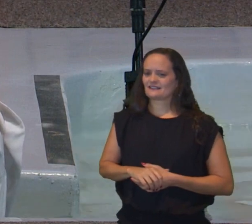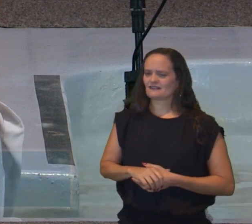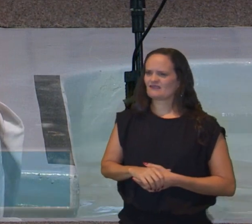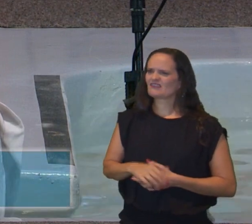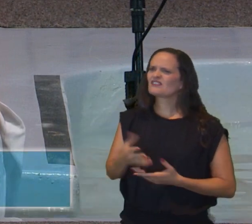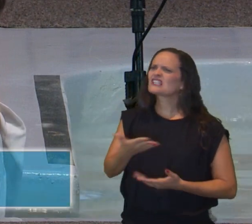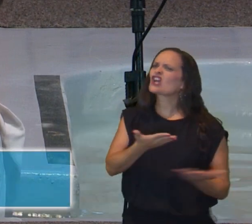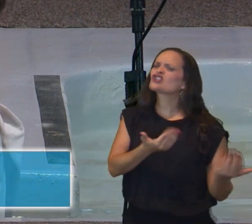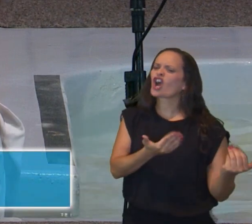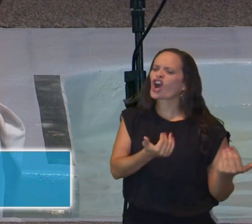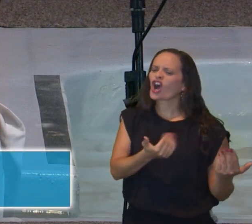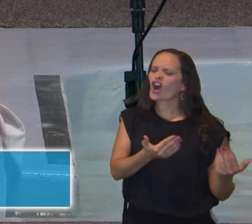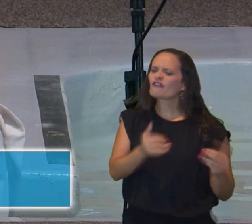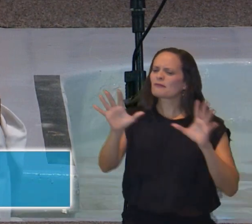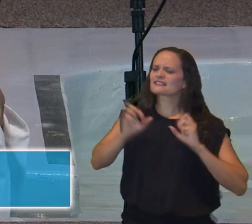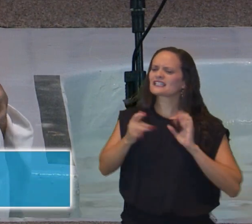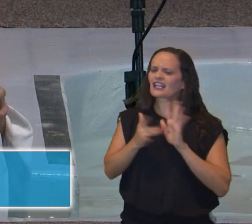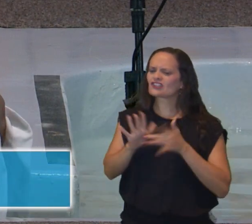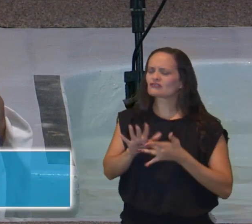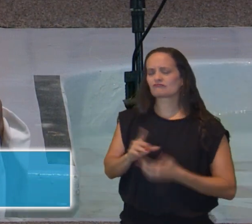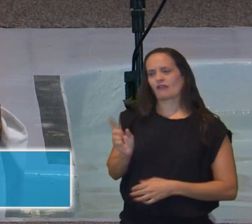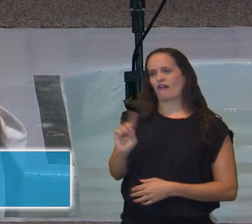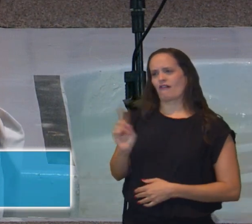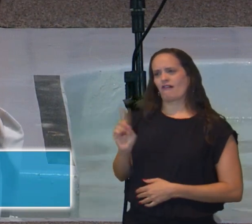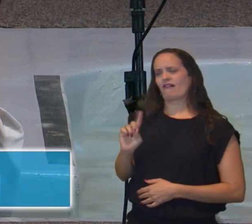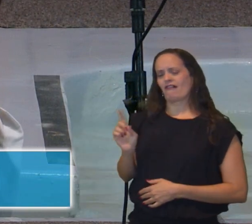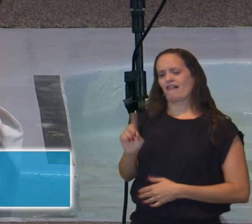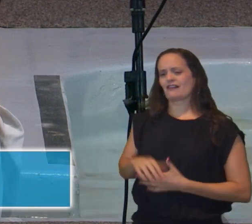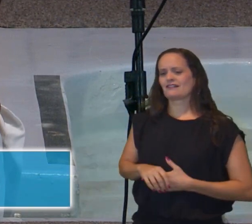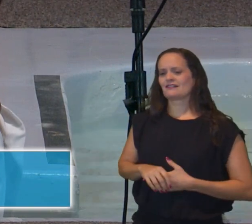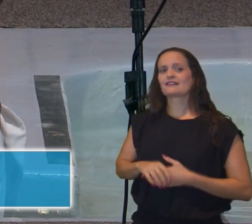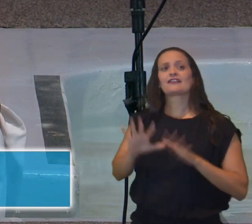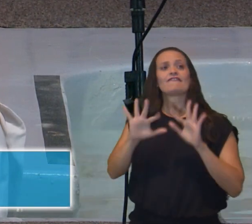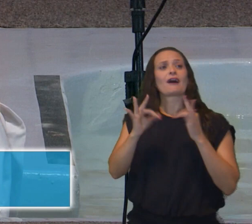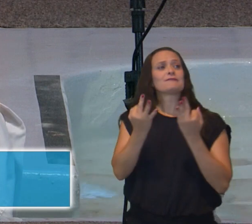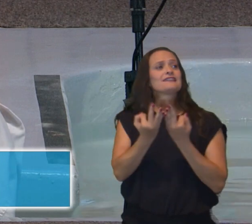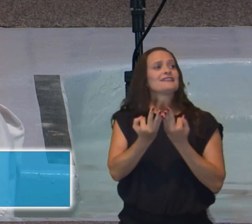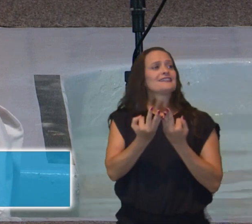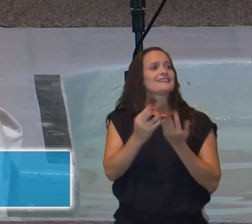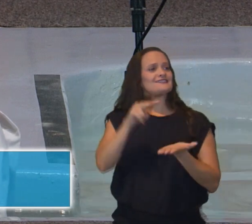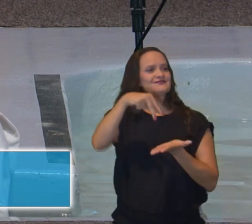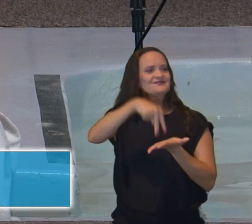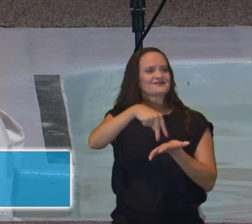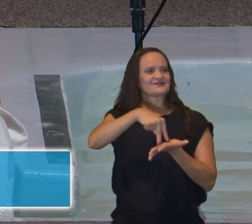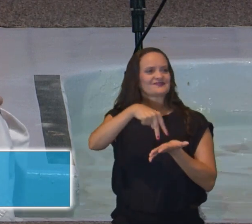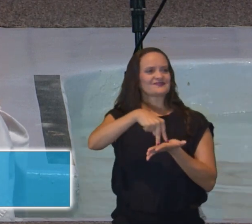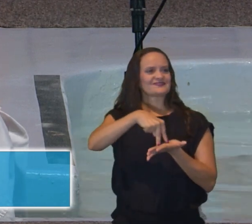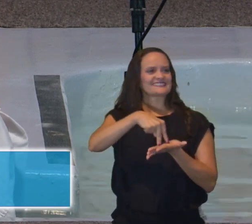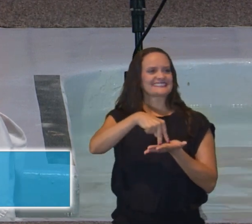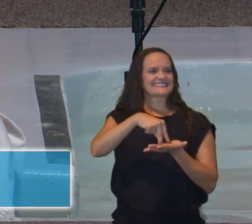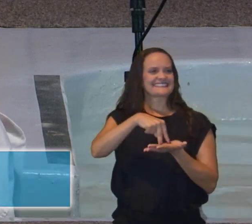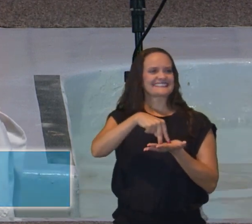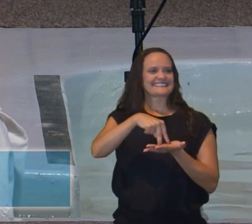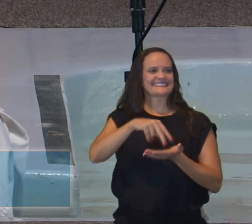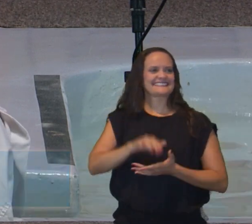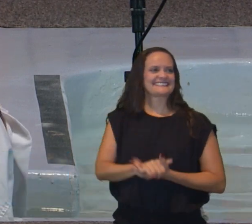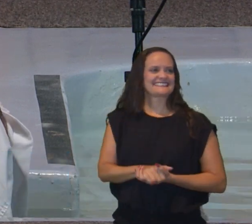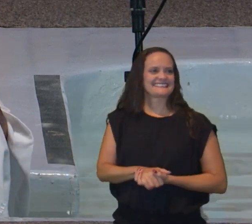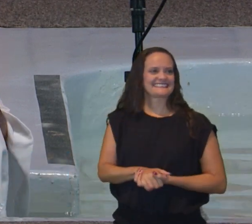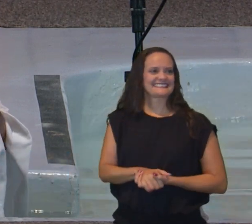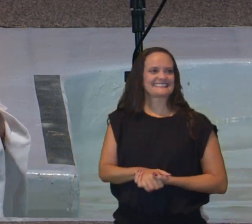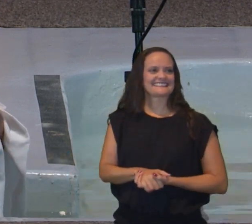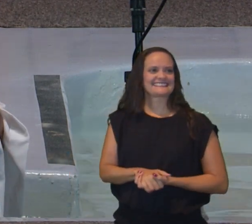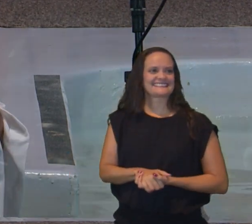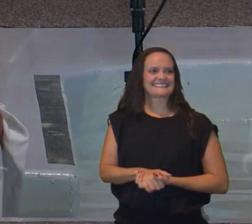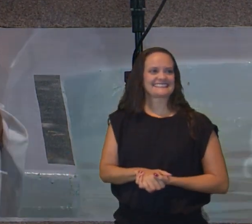aceitar Jesus, não? Não está novo. Cadê a família, os familiares do nosso irmão Danilo? Fiquem de pé. Muita